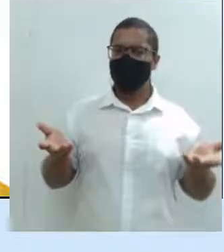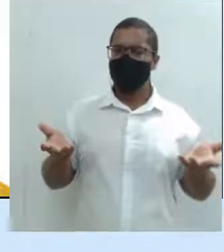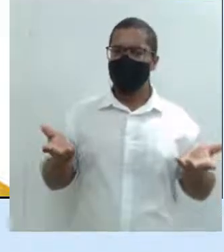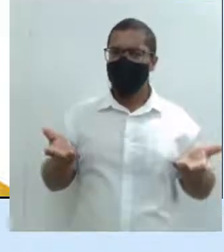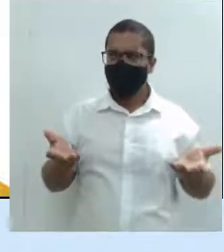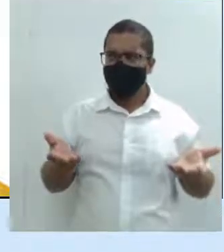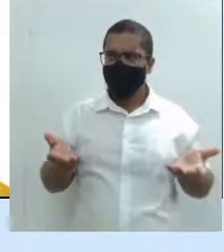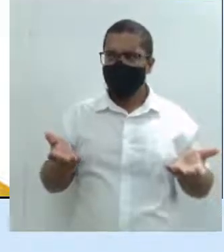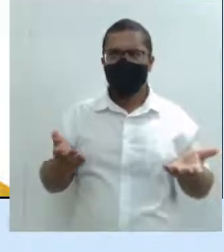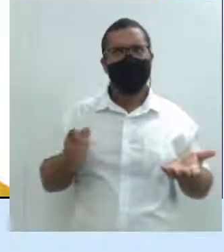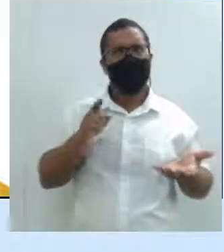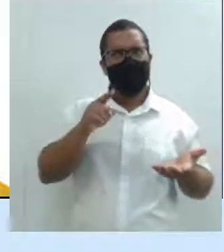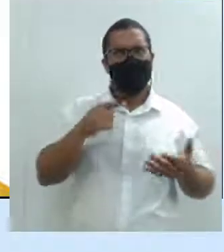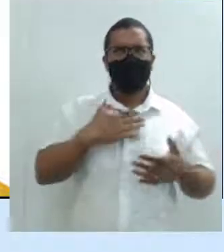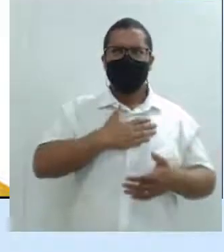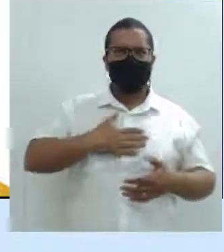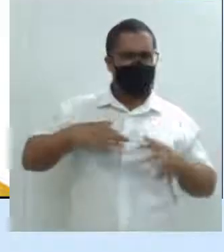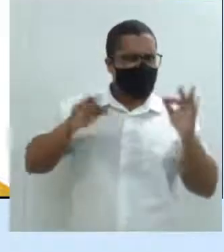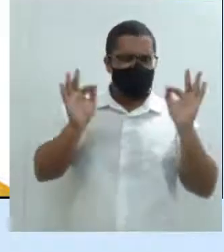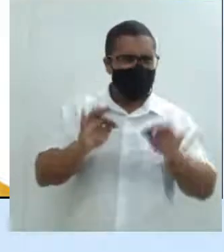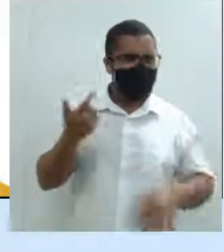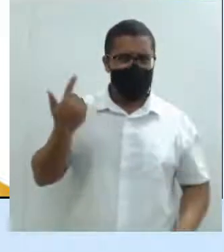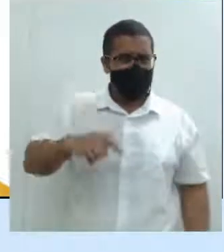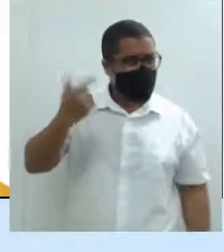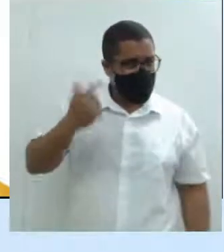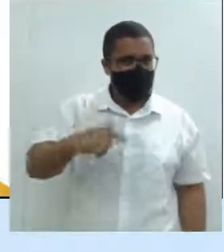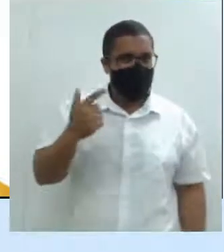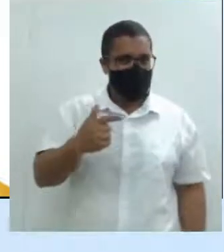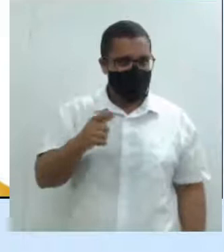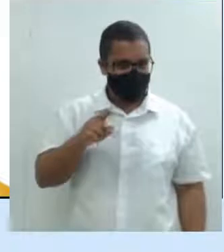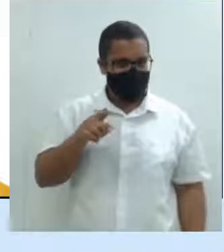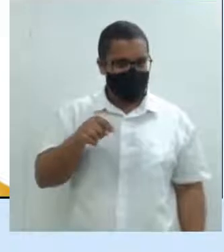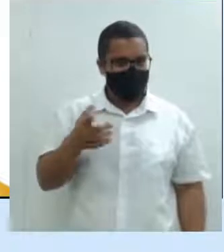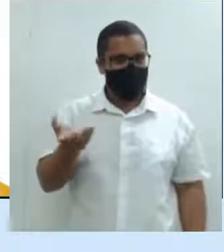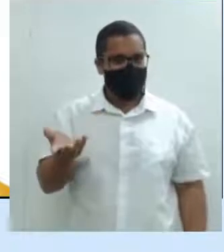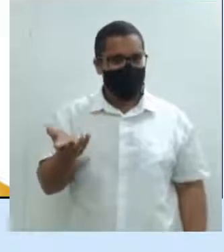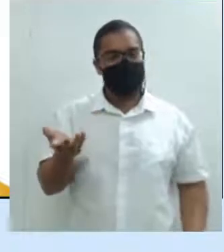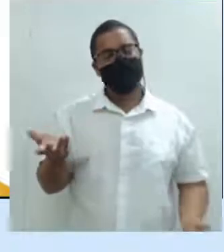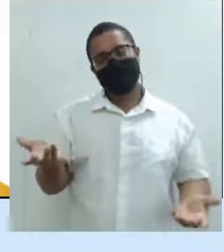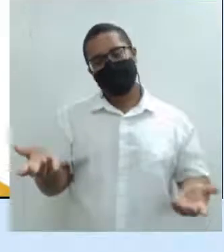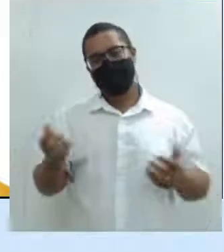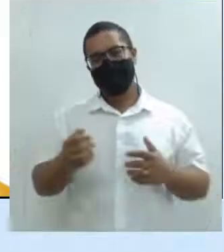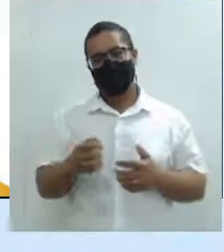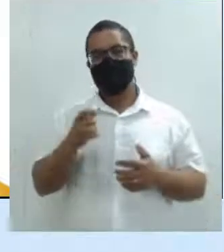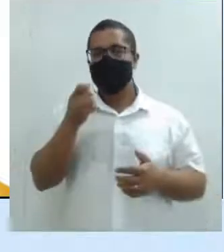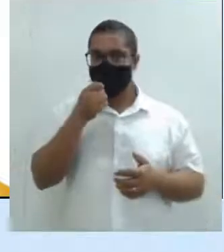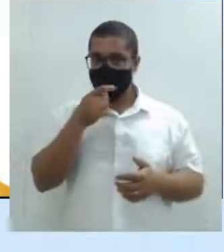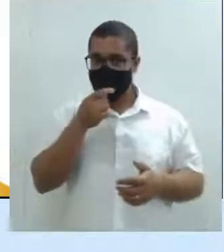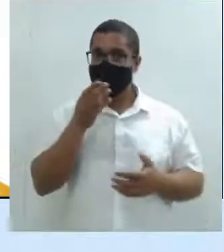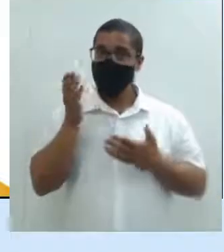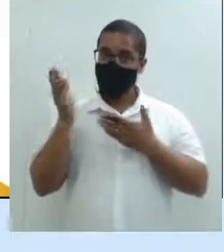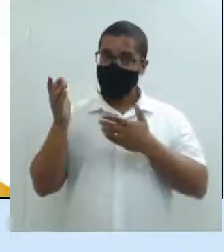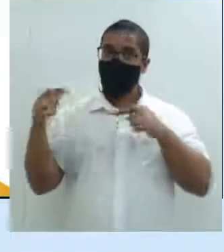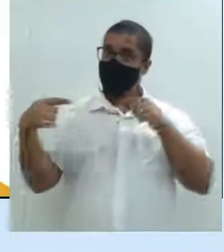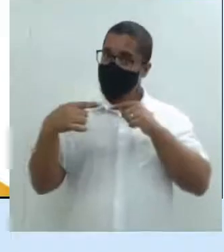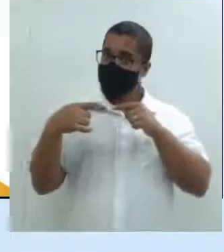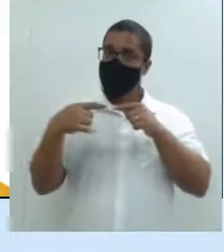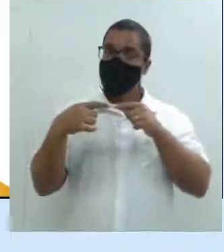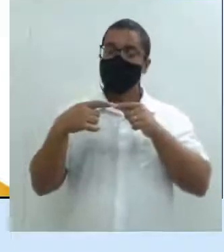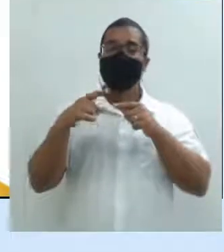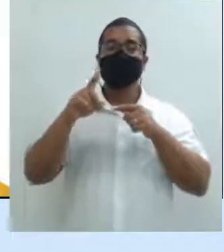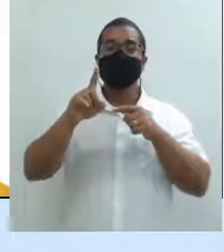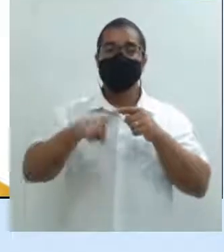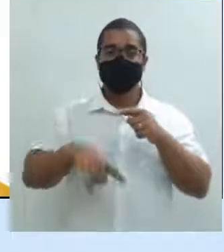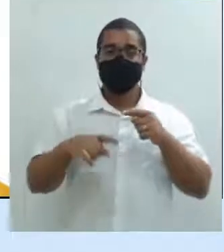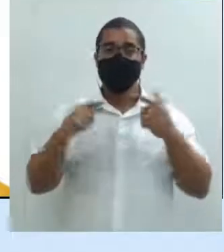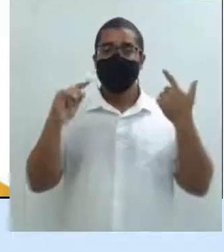não estar sentindo a mesma sensação da noiva, certo? Então esse meme é um meme que tem a função principal